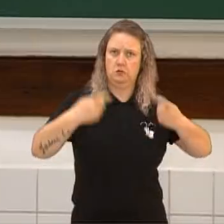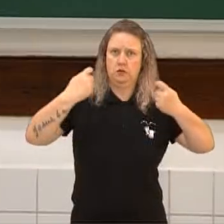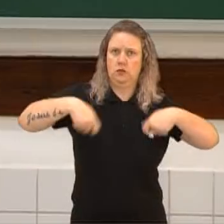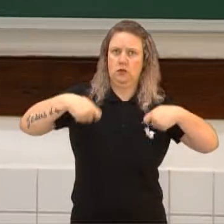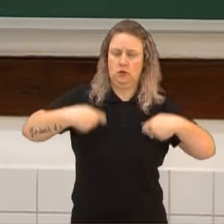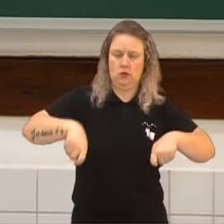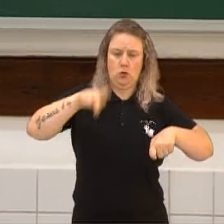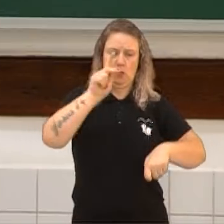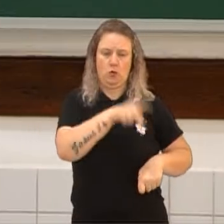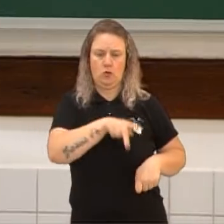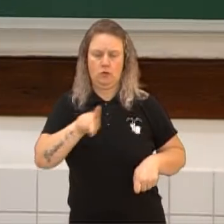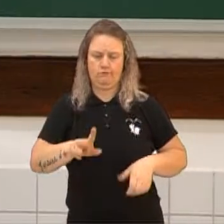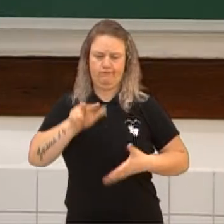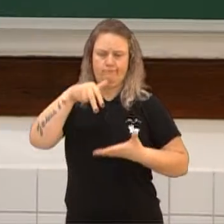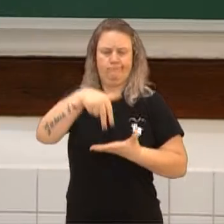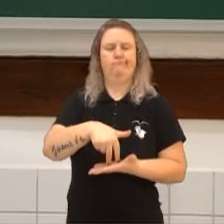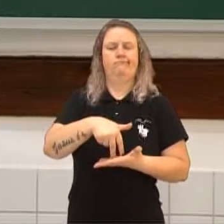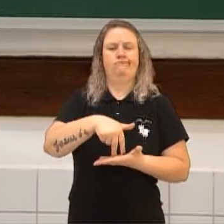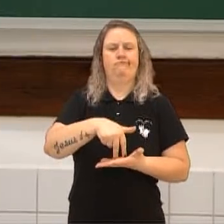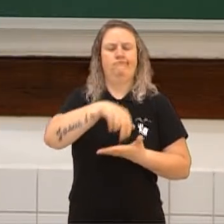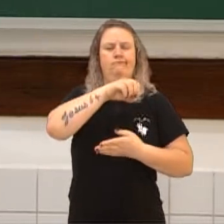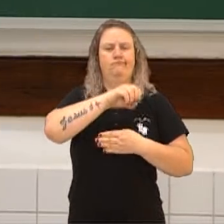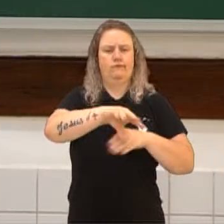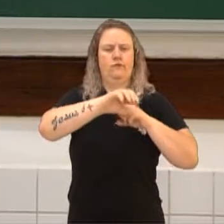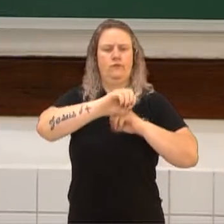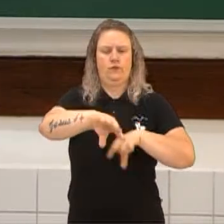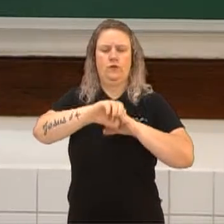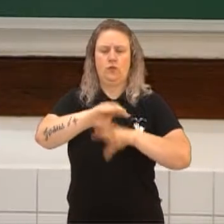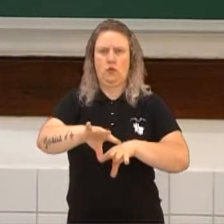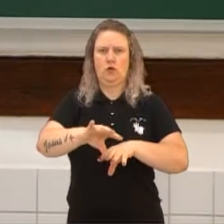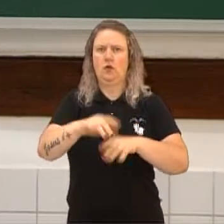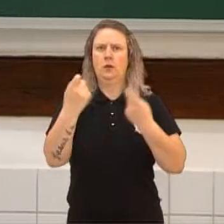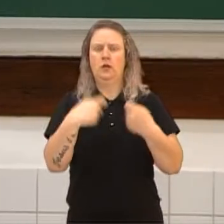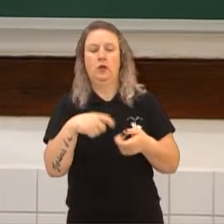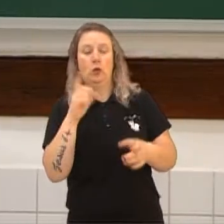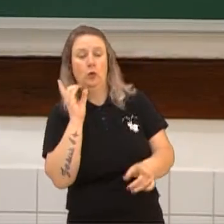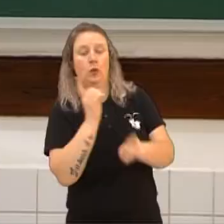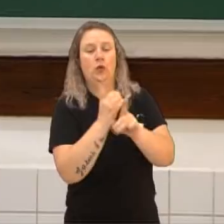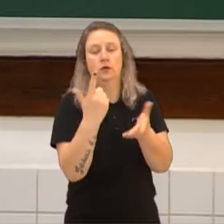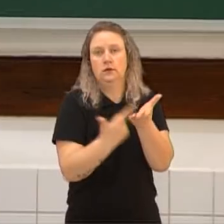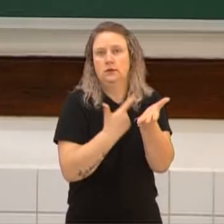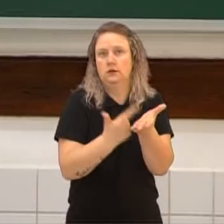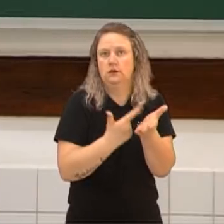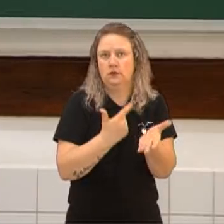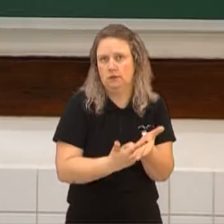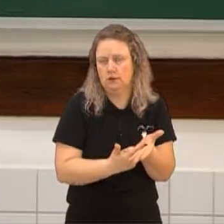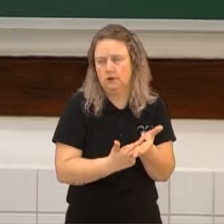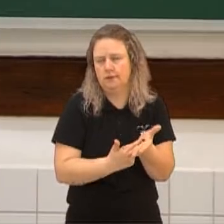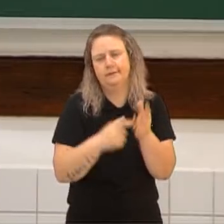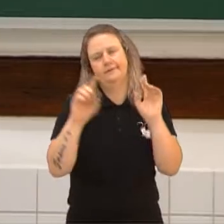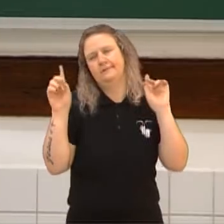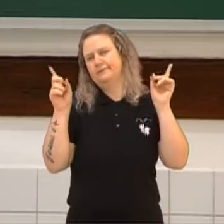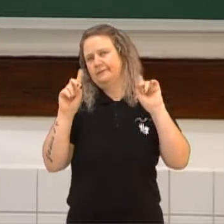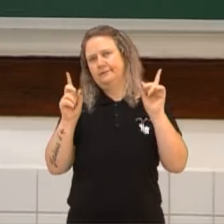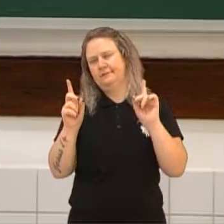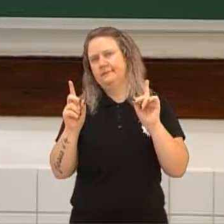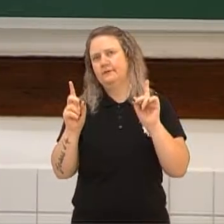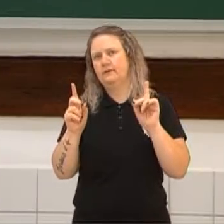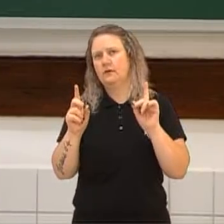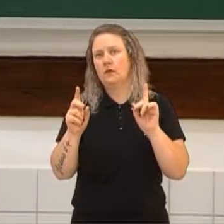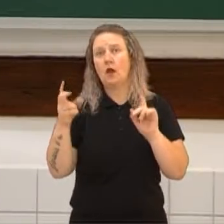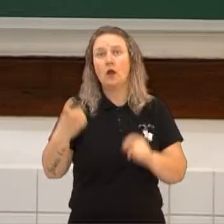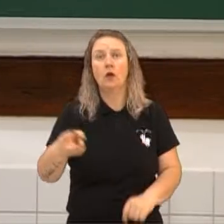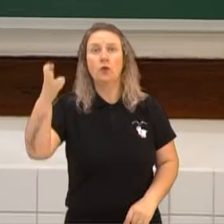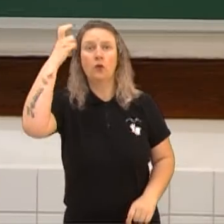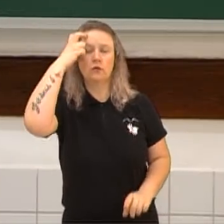um professor, sem que seja necessário estar escrito em um livro, ou que está escrito em algum lugar, né? A cultura